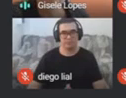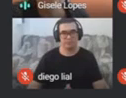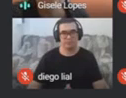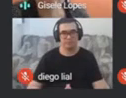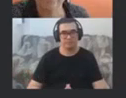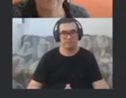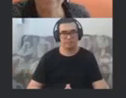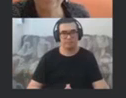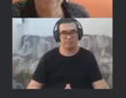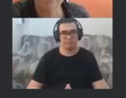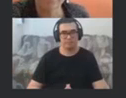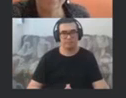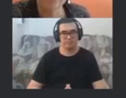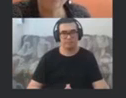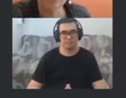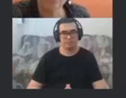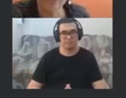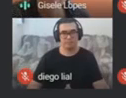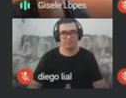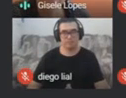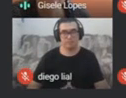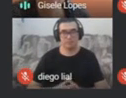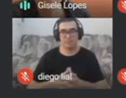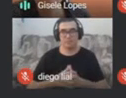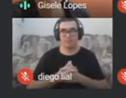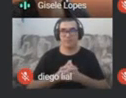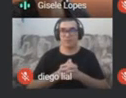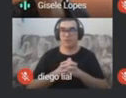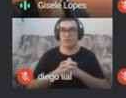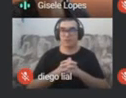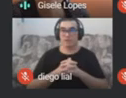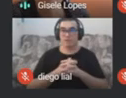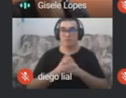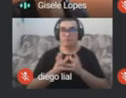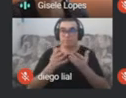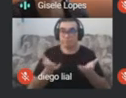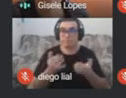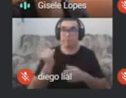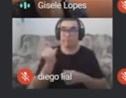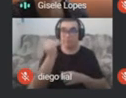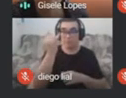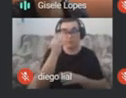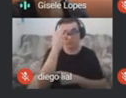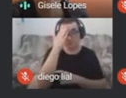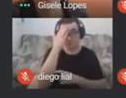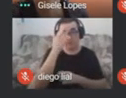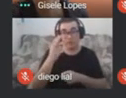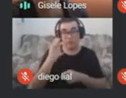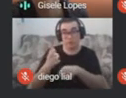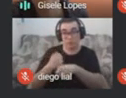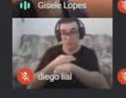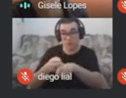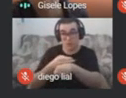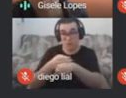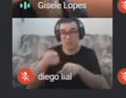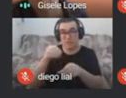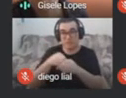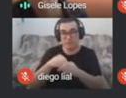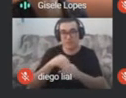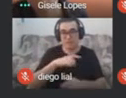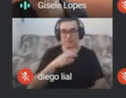né? Então, é importante a gente saber que o chocolate, ele tem aproximadamente 35% de gorduras, que